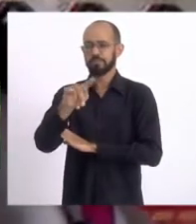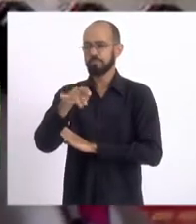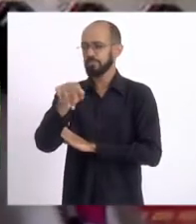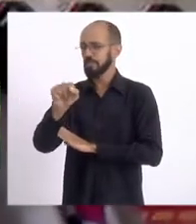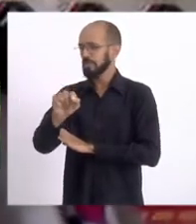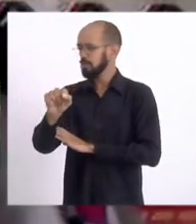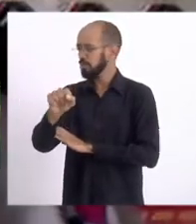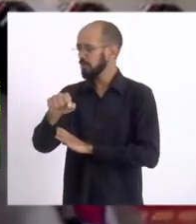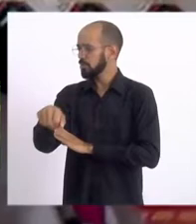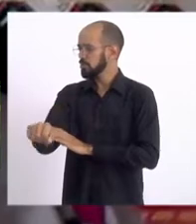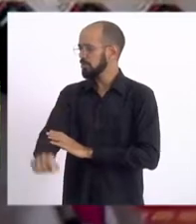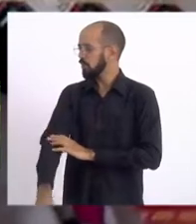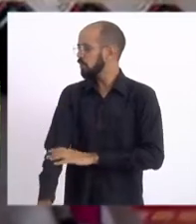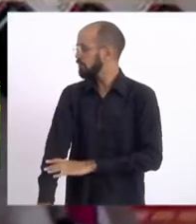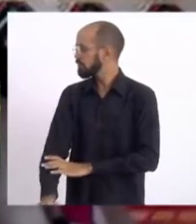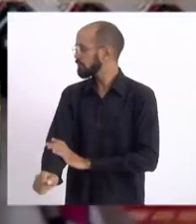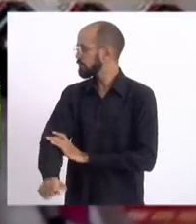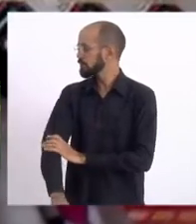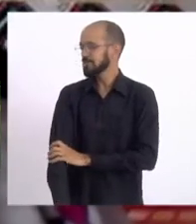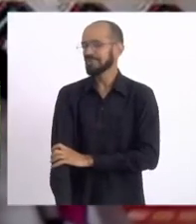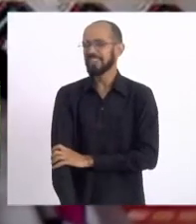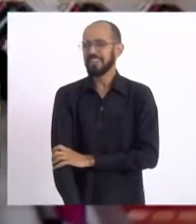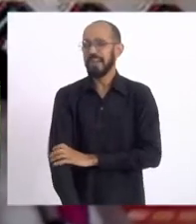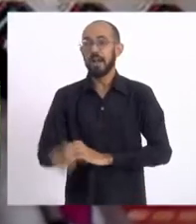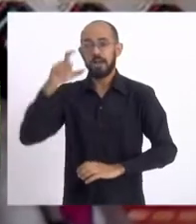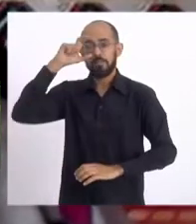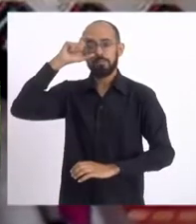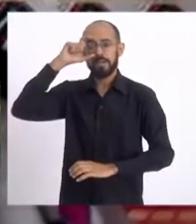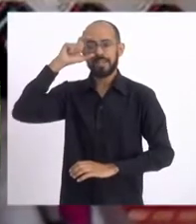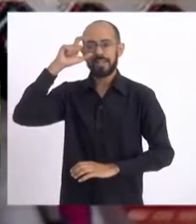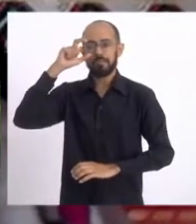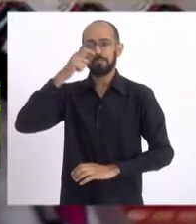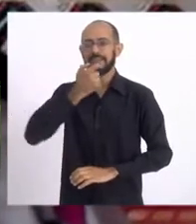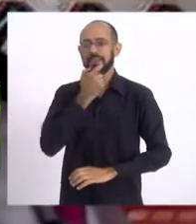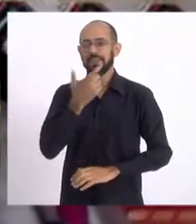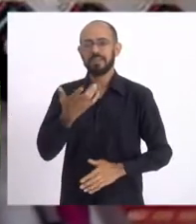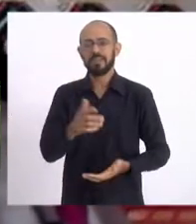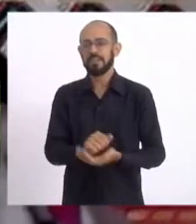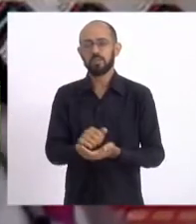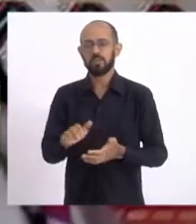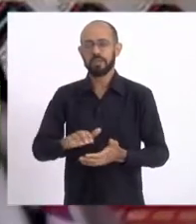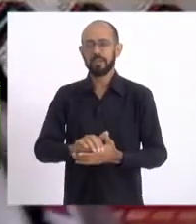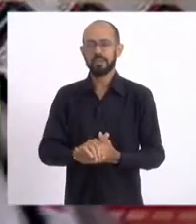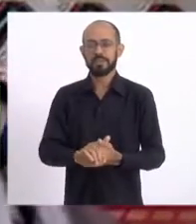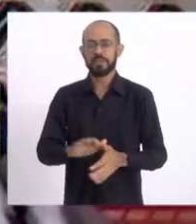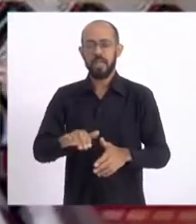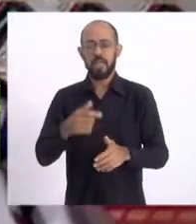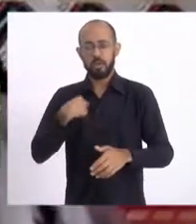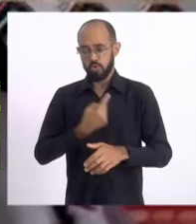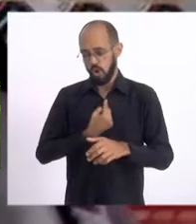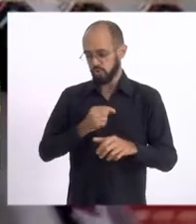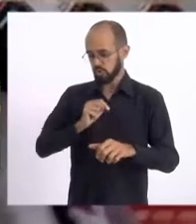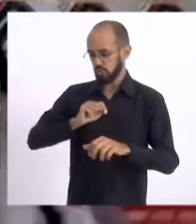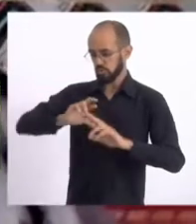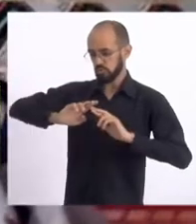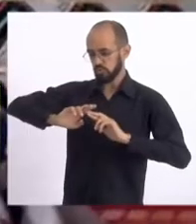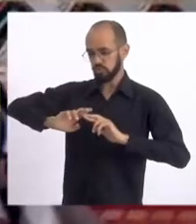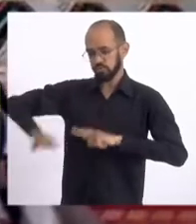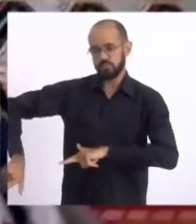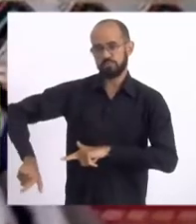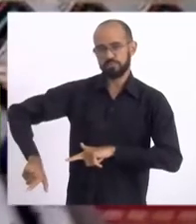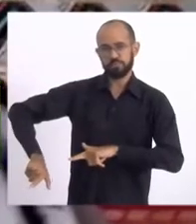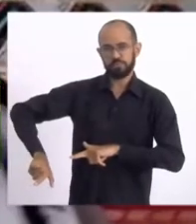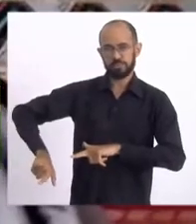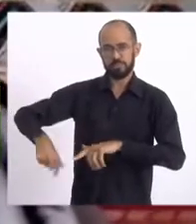Veja, presidente, para nós é contrária, a nossa mandata é contrária às emendas,